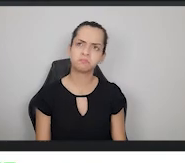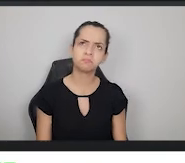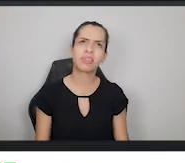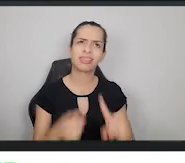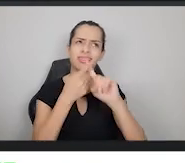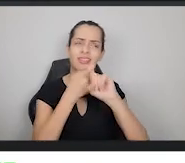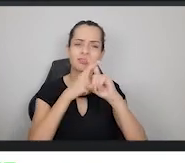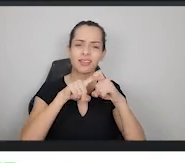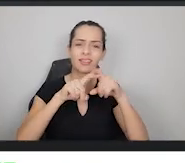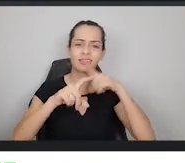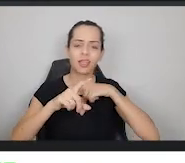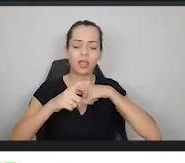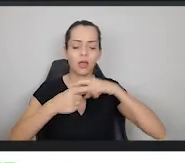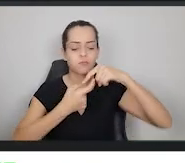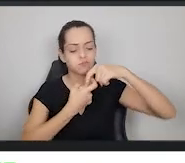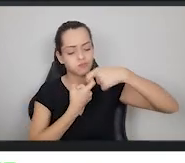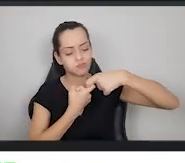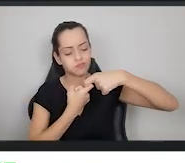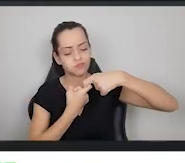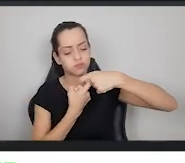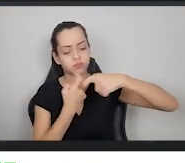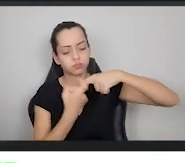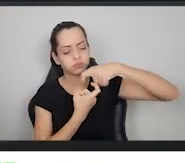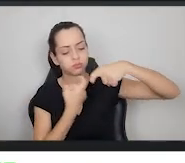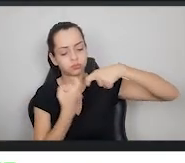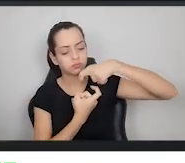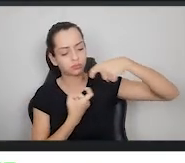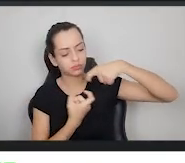condutores possuem essa geometria